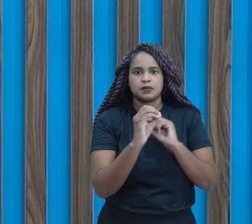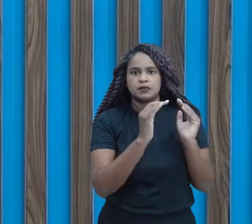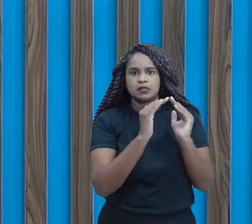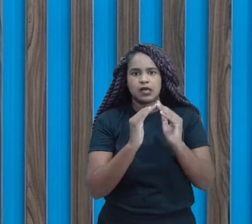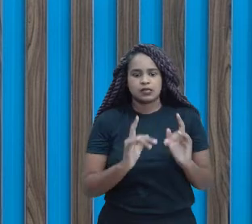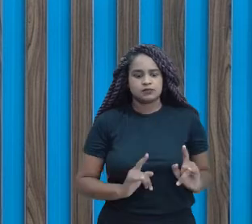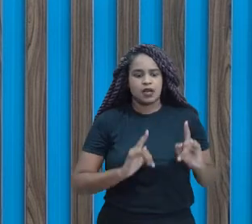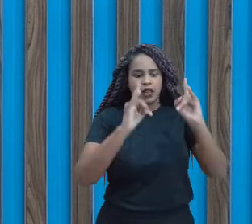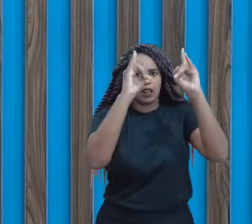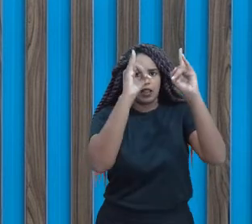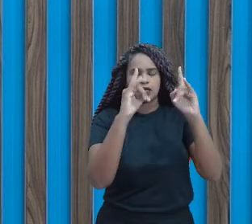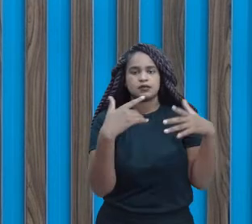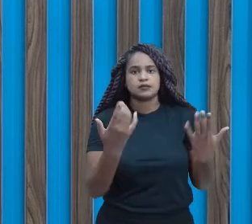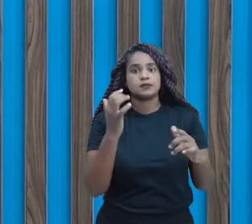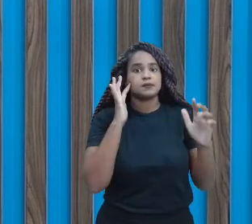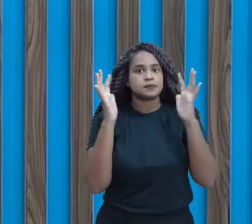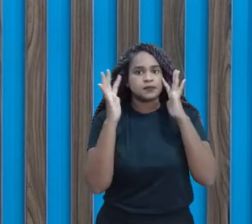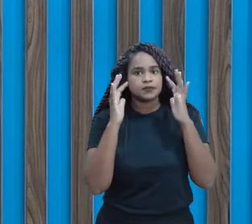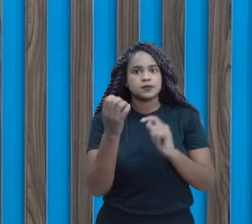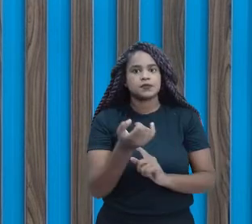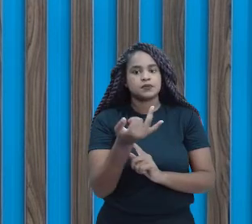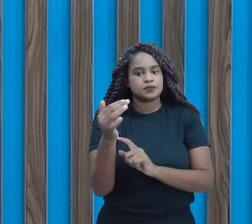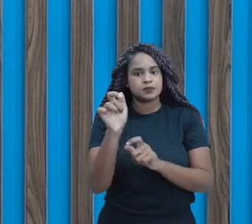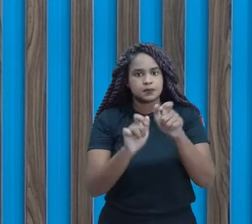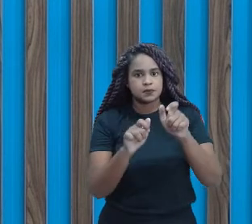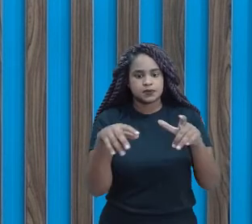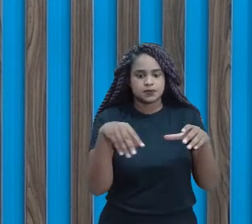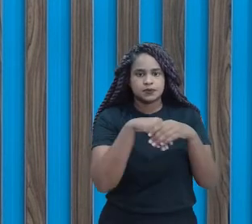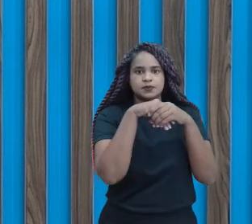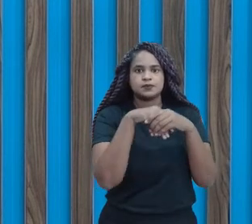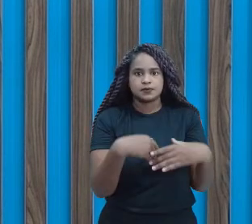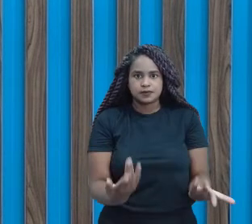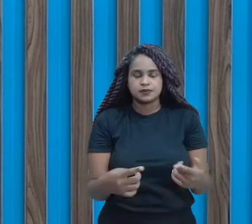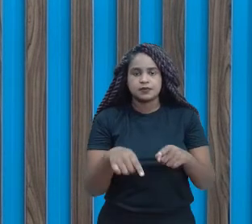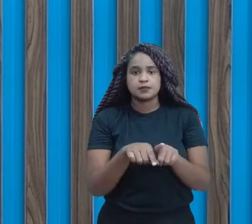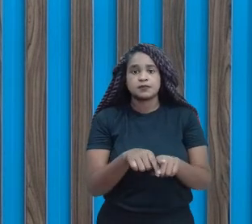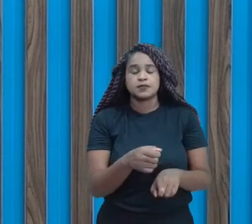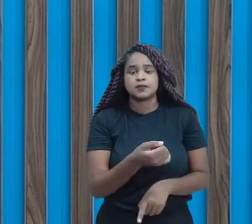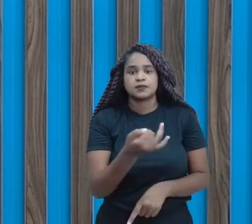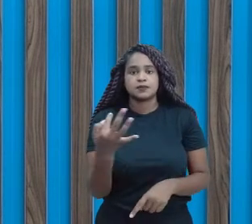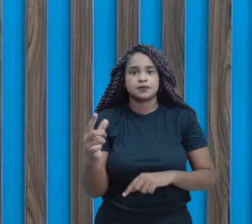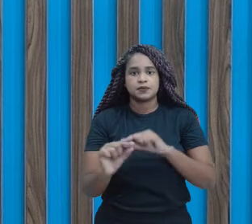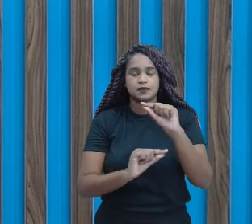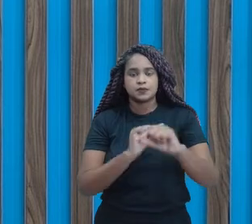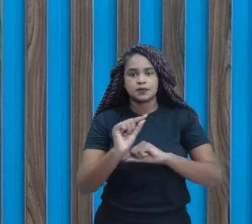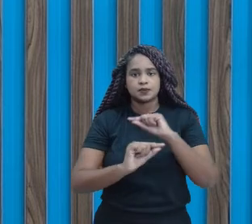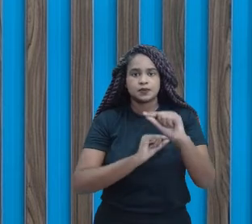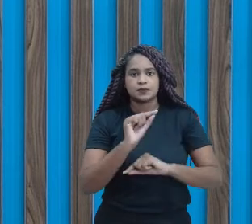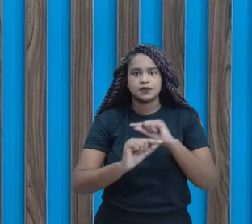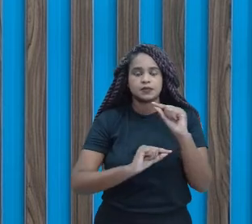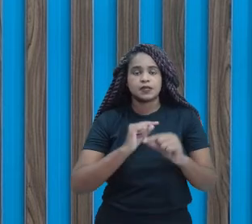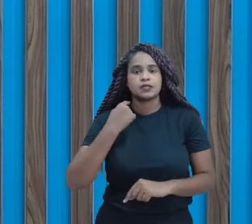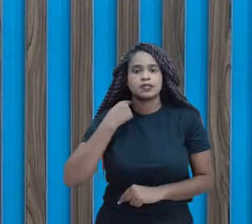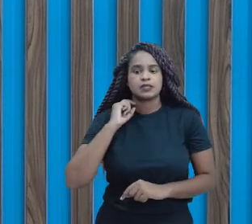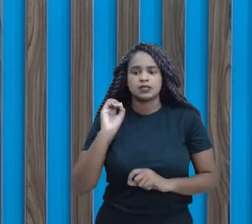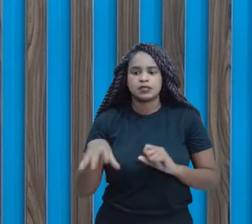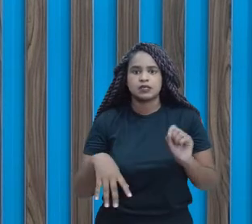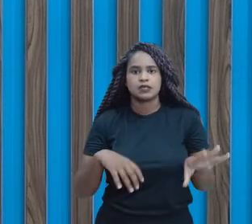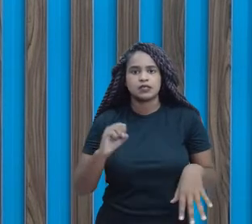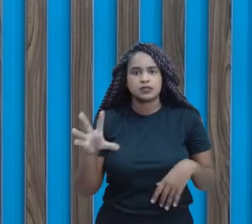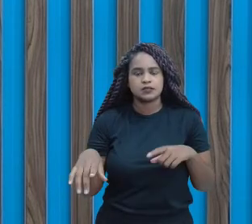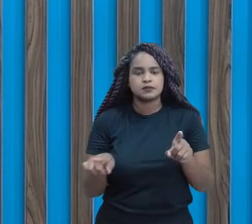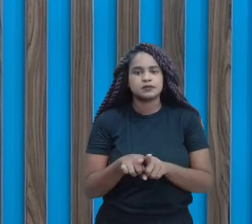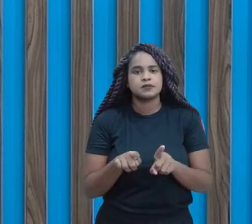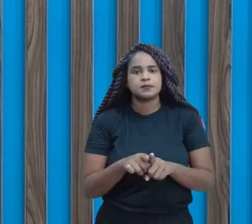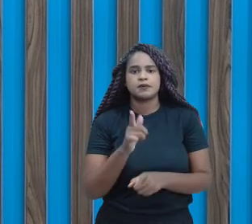3 casas. Então, imagine você a quantidade de pessoas, a quantidade de lixo produzido, né,